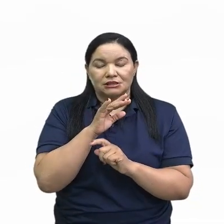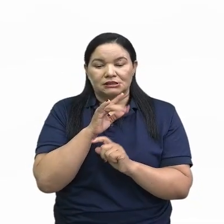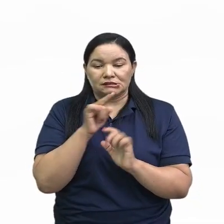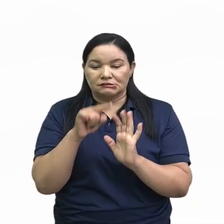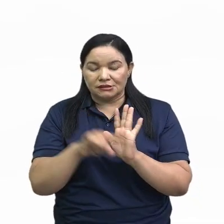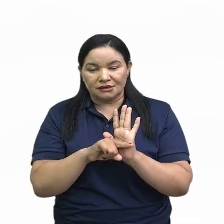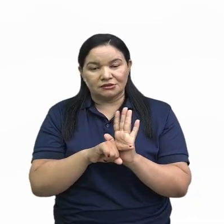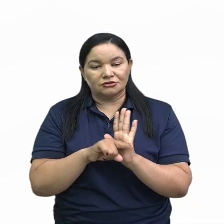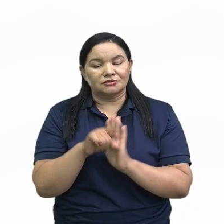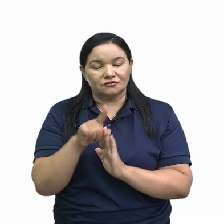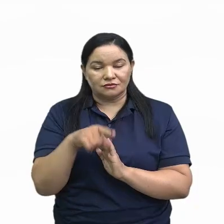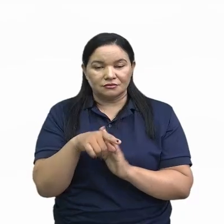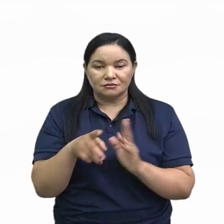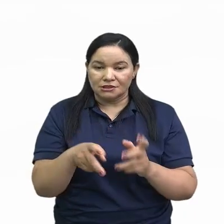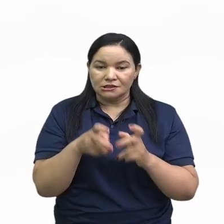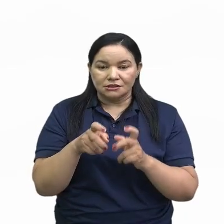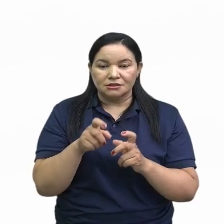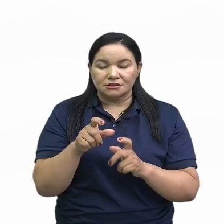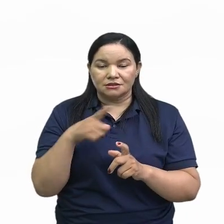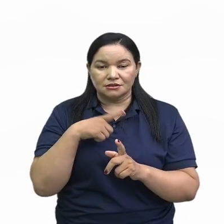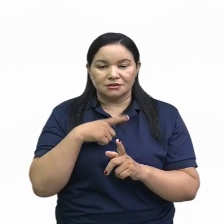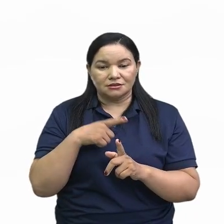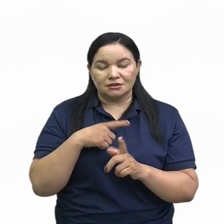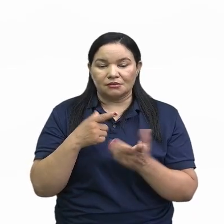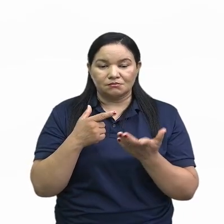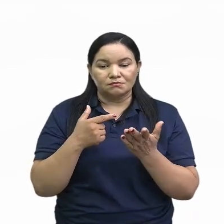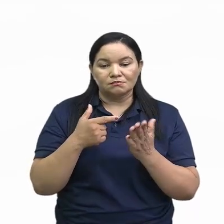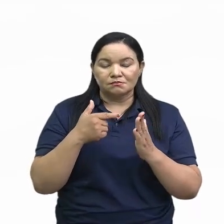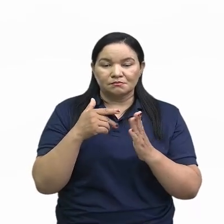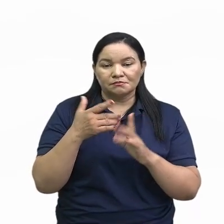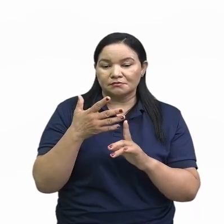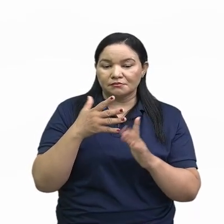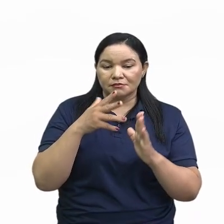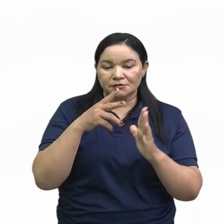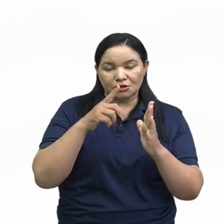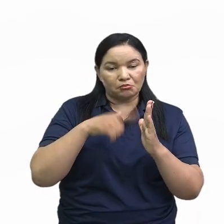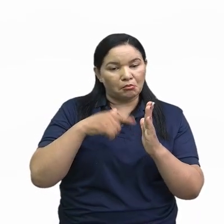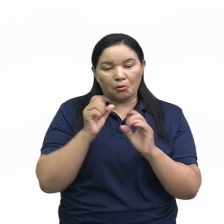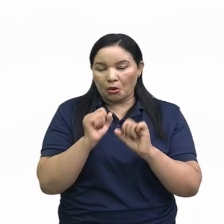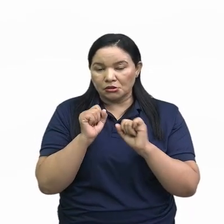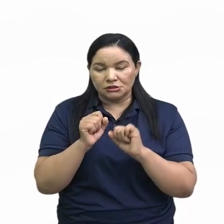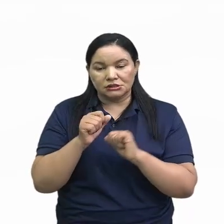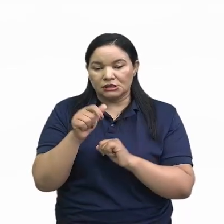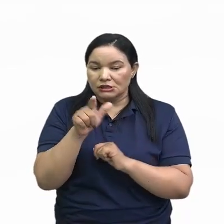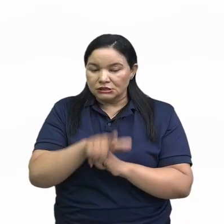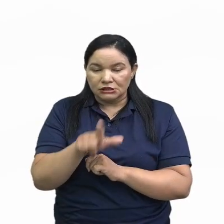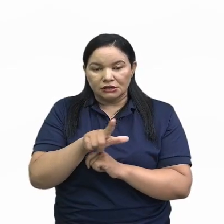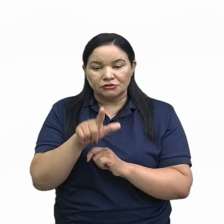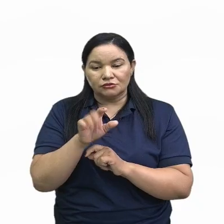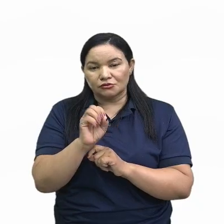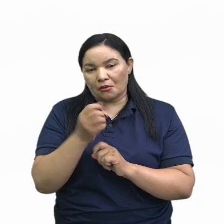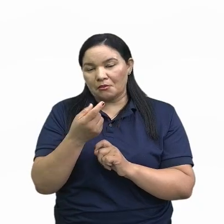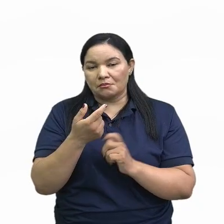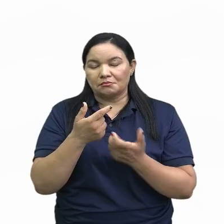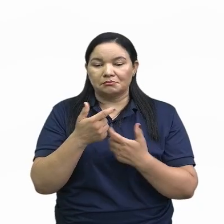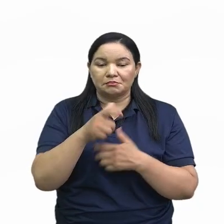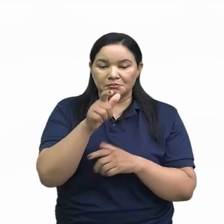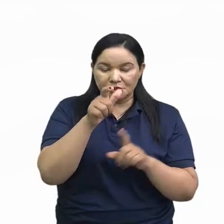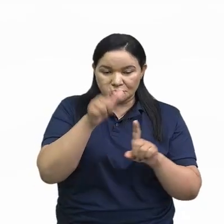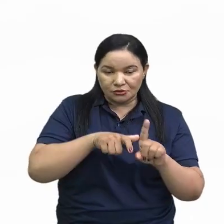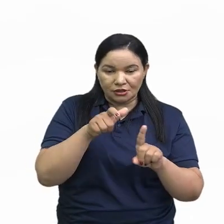Então, eu percebo que isso daí estava presente em uma obra. Poderia ser uma obra literária, em que nós temos personagens